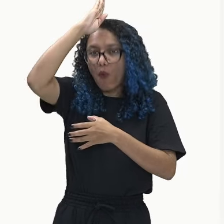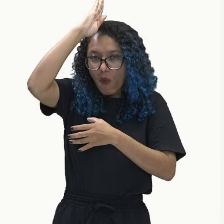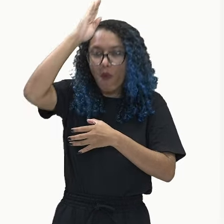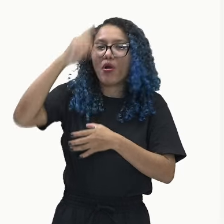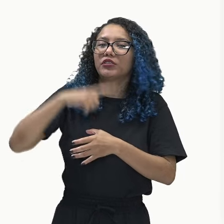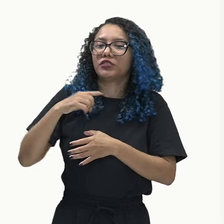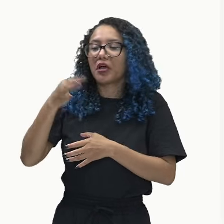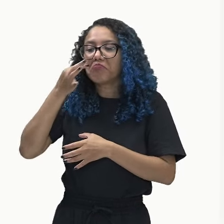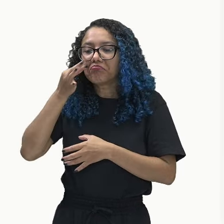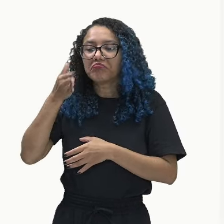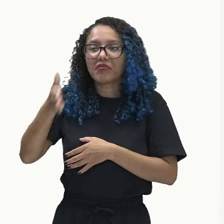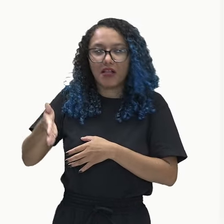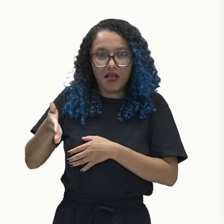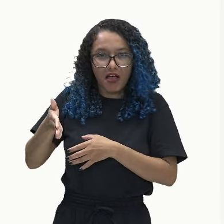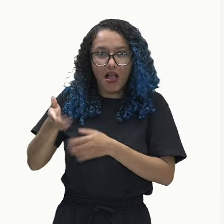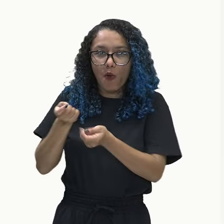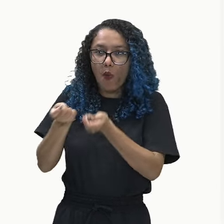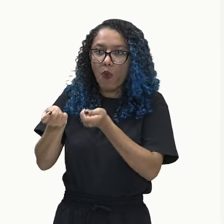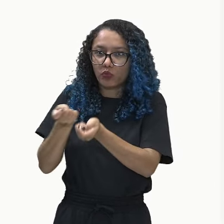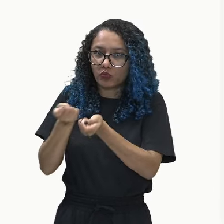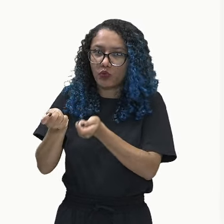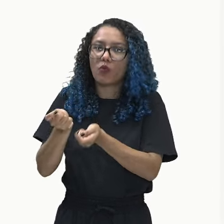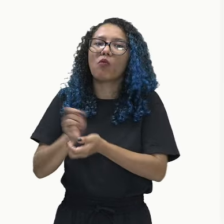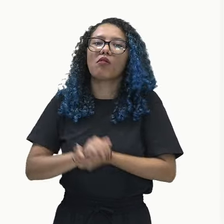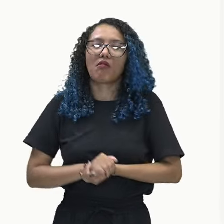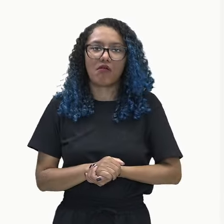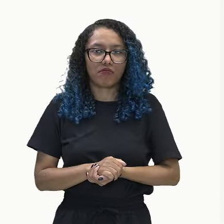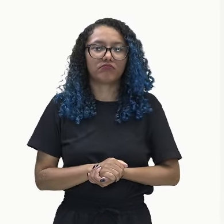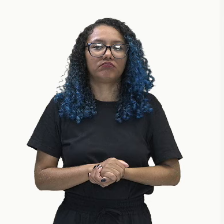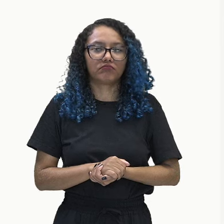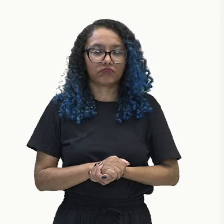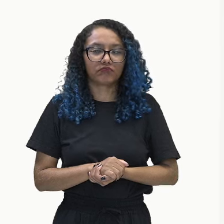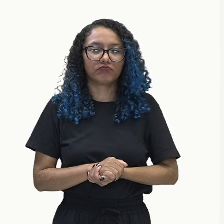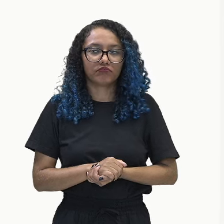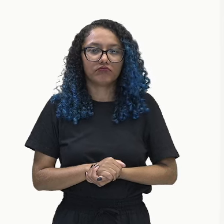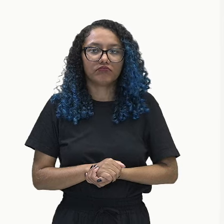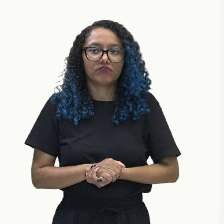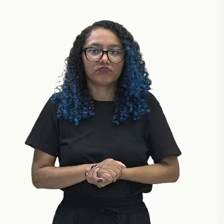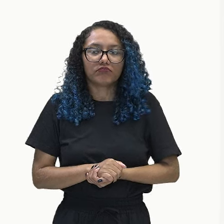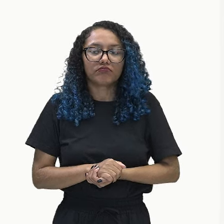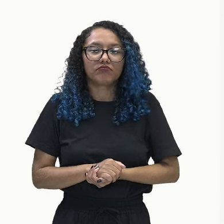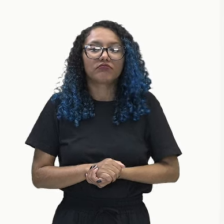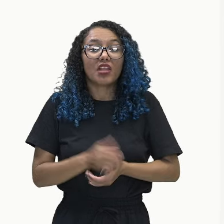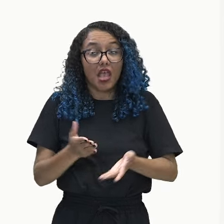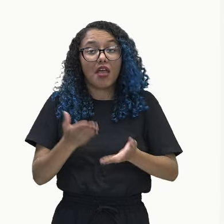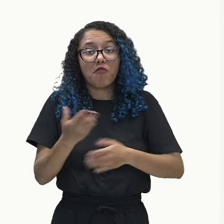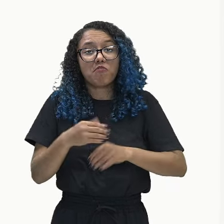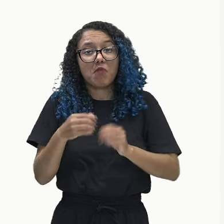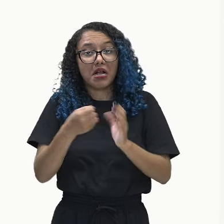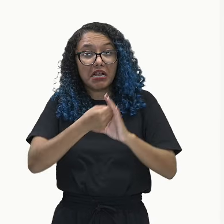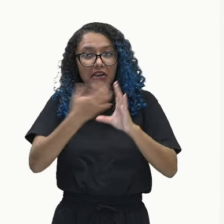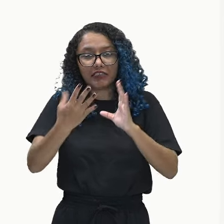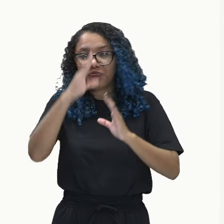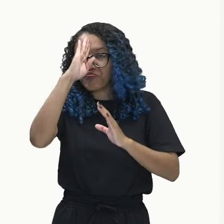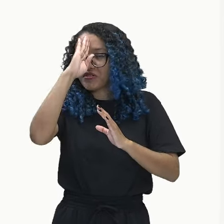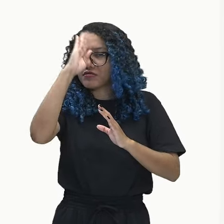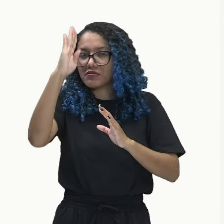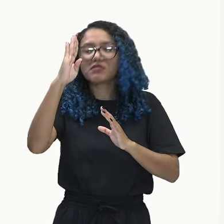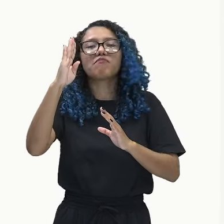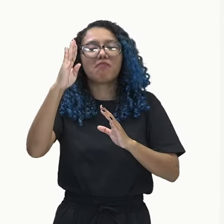características dessa Pax Romana é a presença das legiões romanas nessas